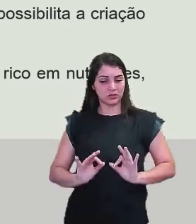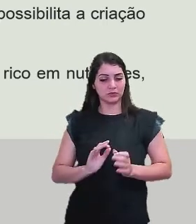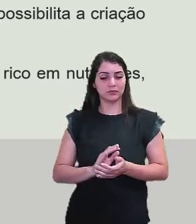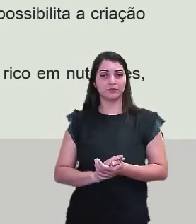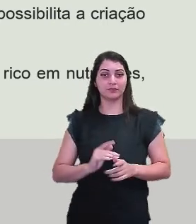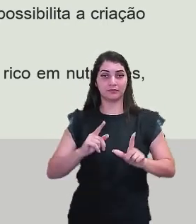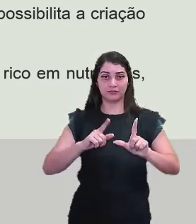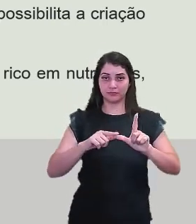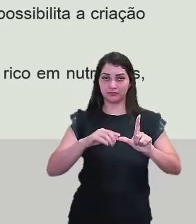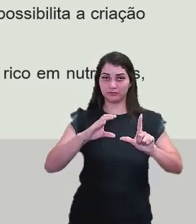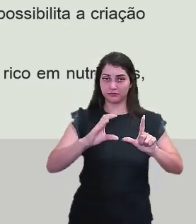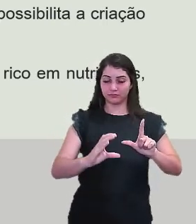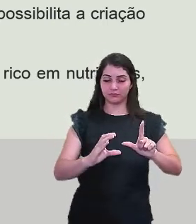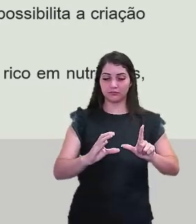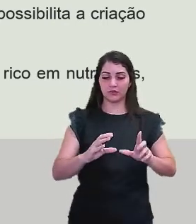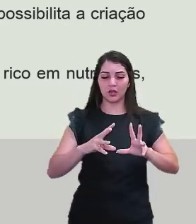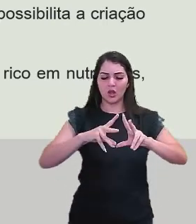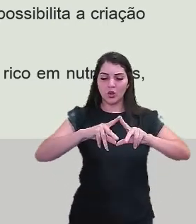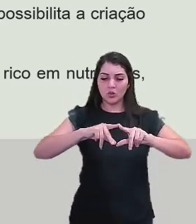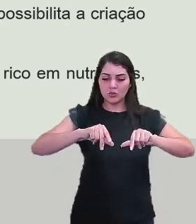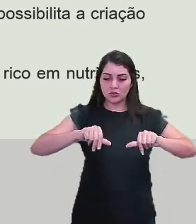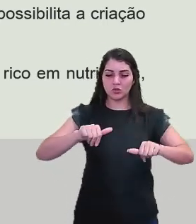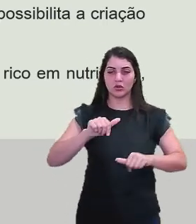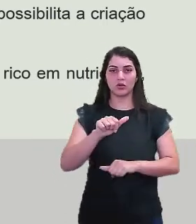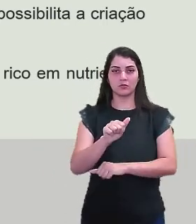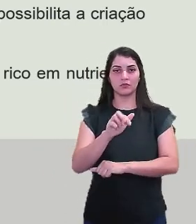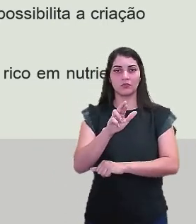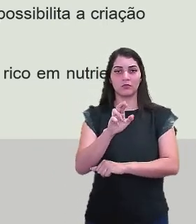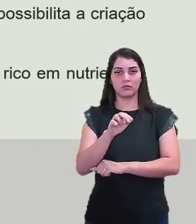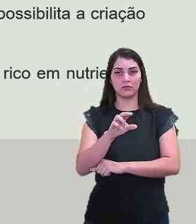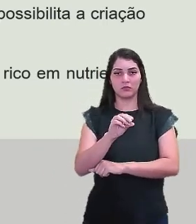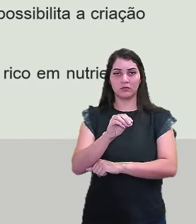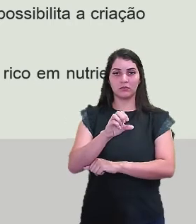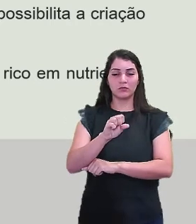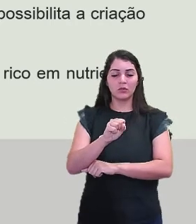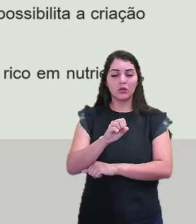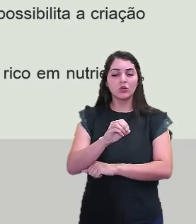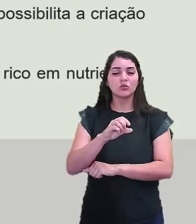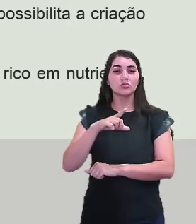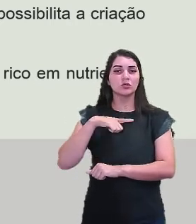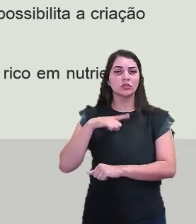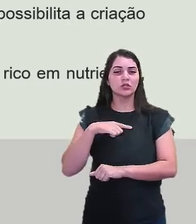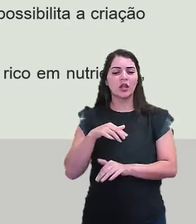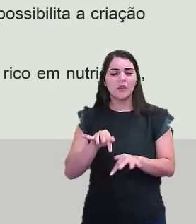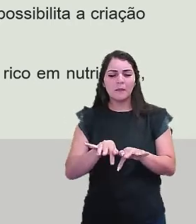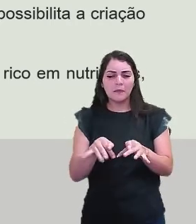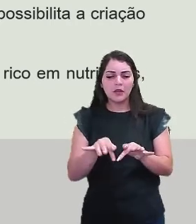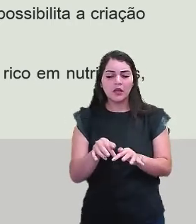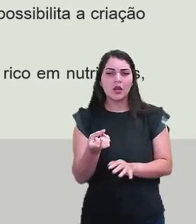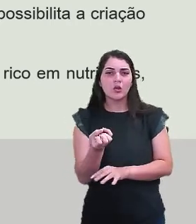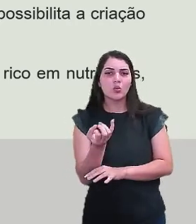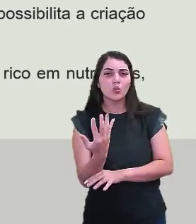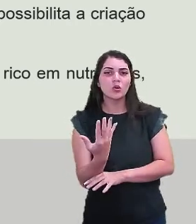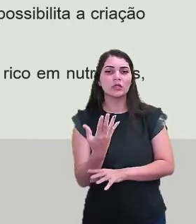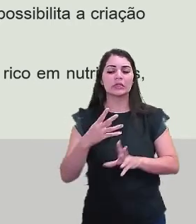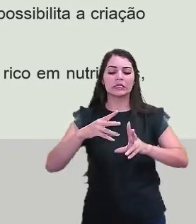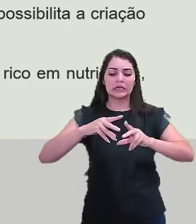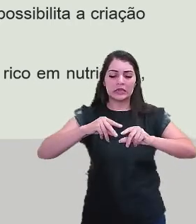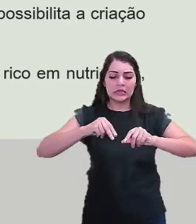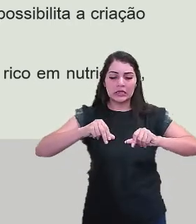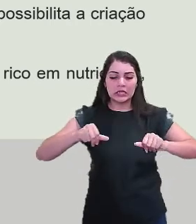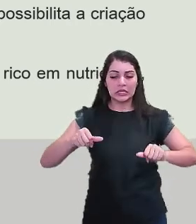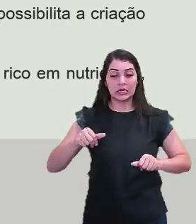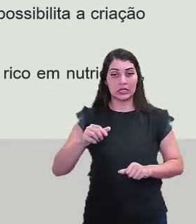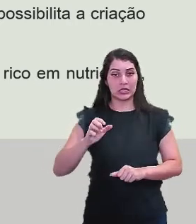C. O solo arenoso tem uma pequena quantidade de areia e rico em nutrientes. E aí,